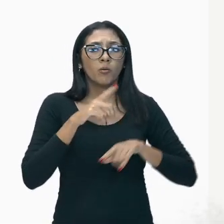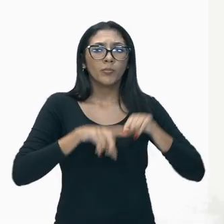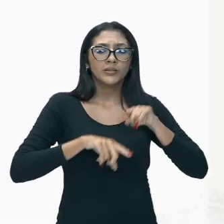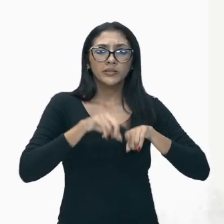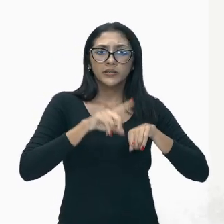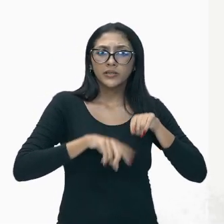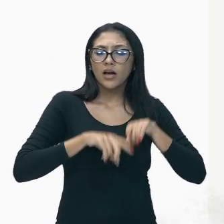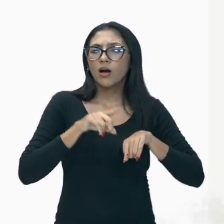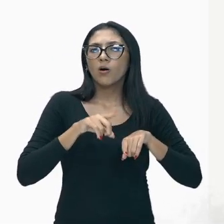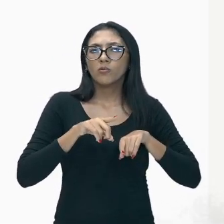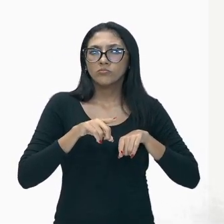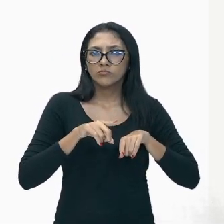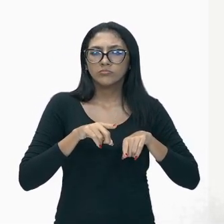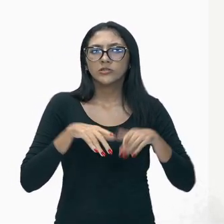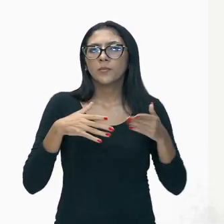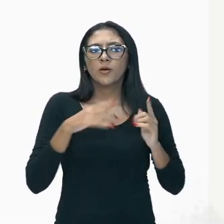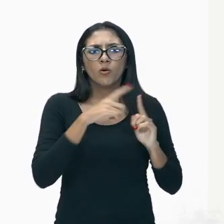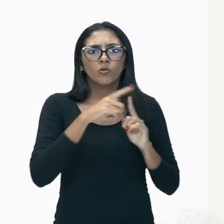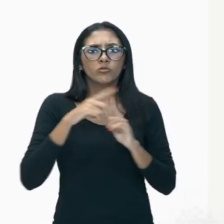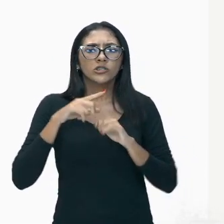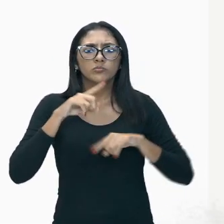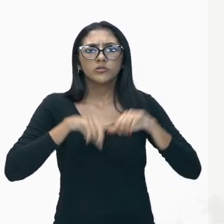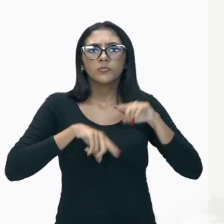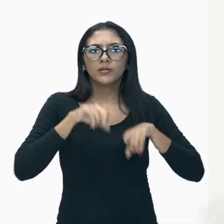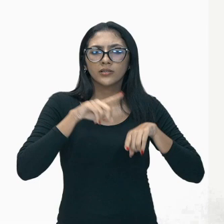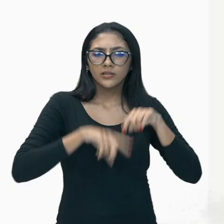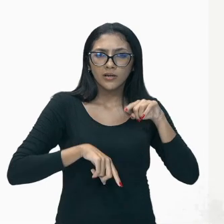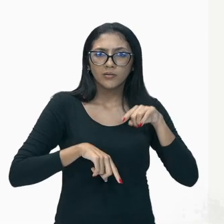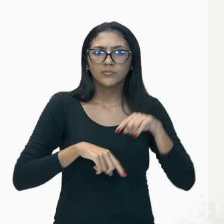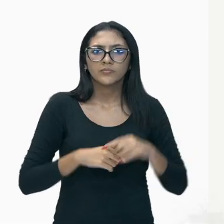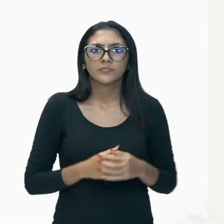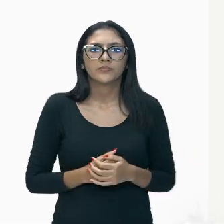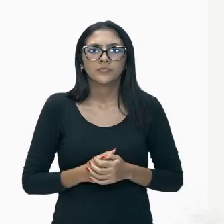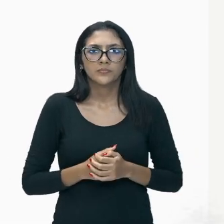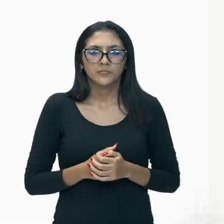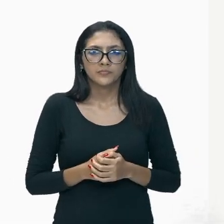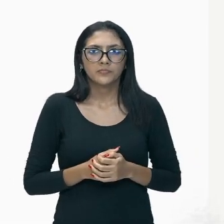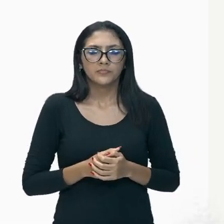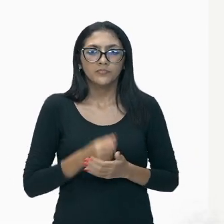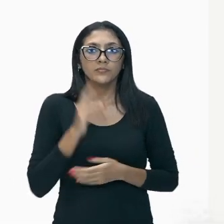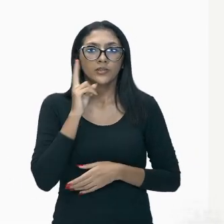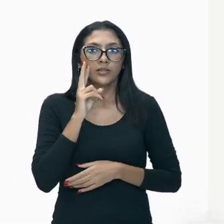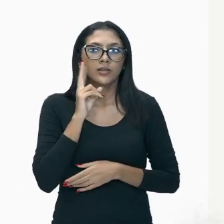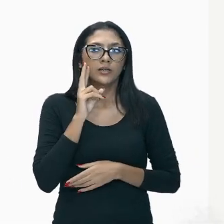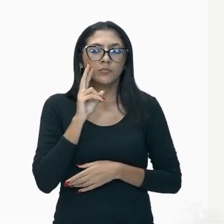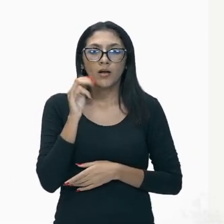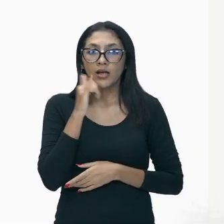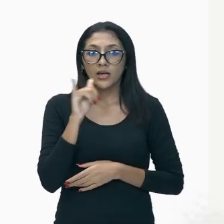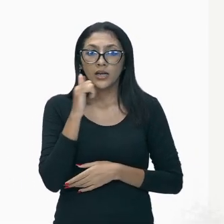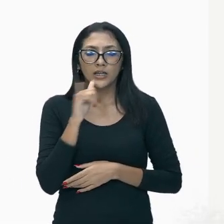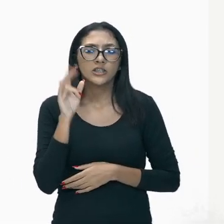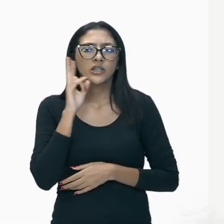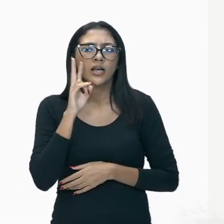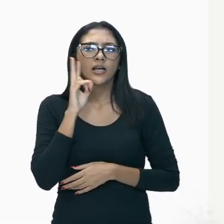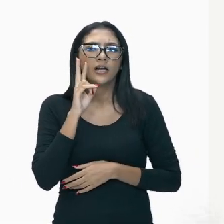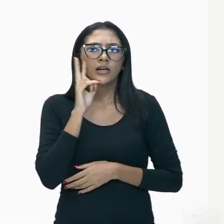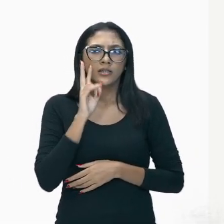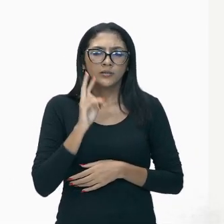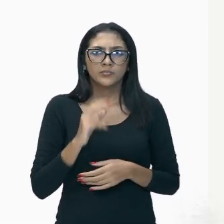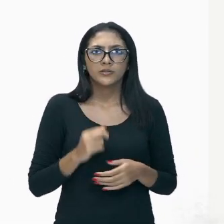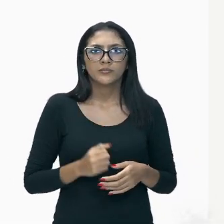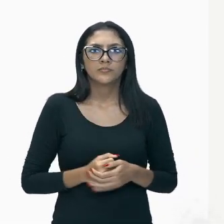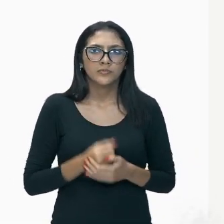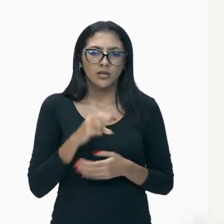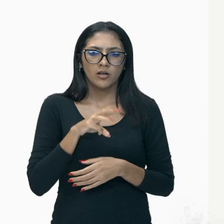potência. Percebam aí que a unidade de energia elétrica é quilowatt-hora. Por isso que eu